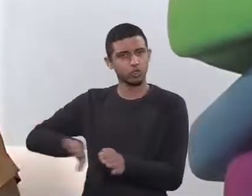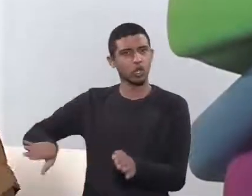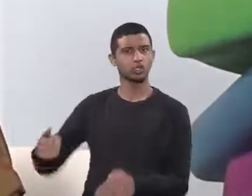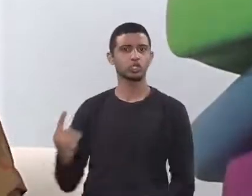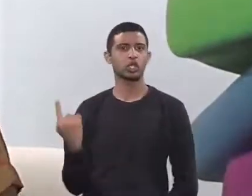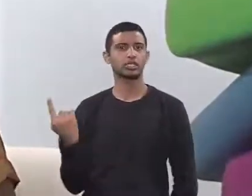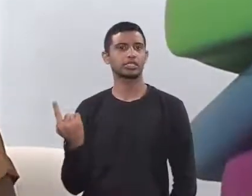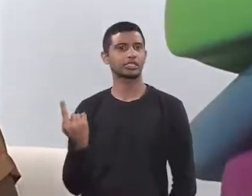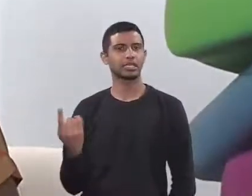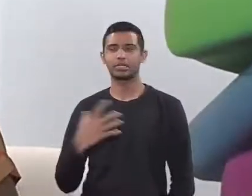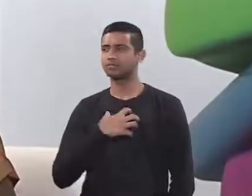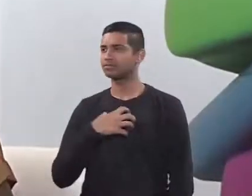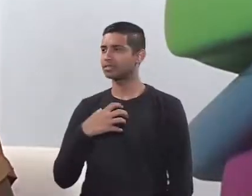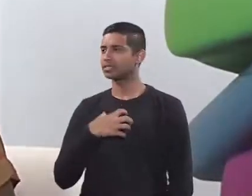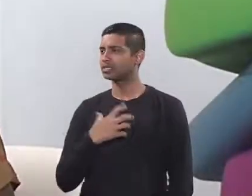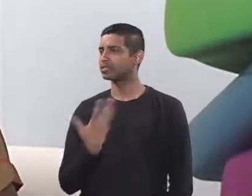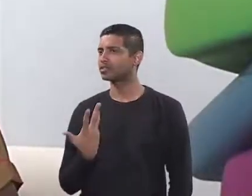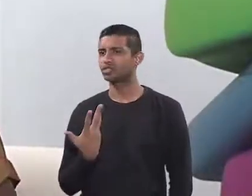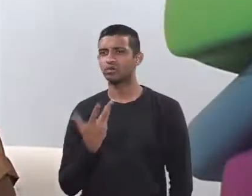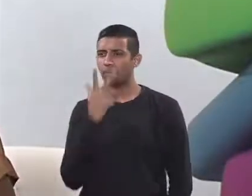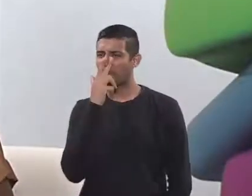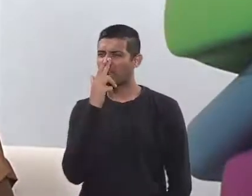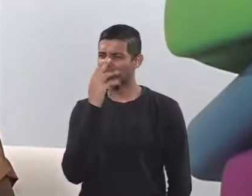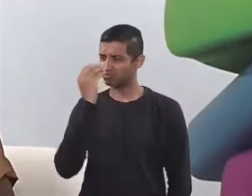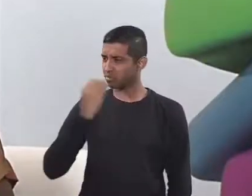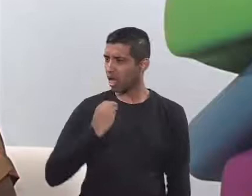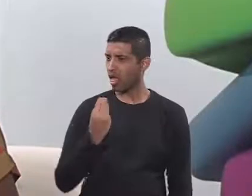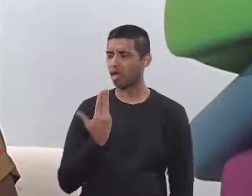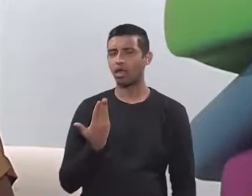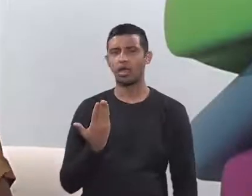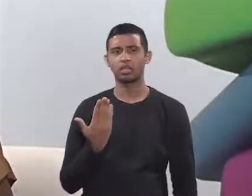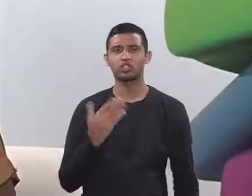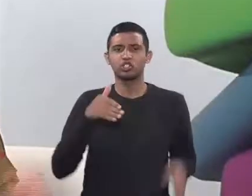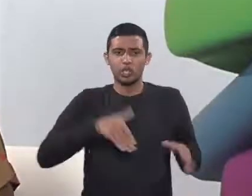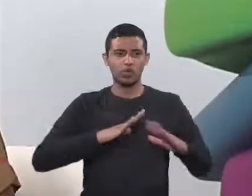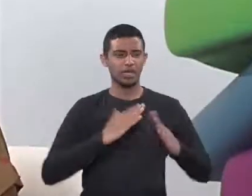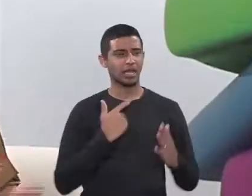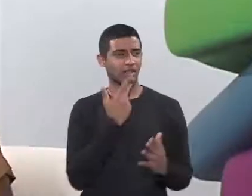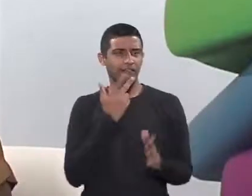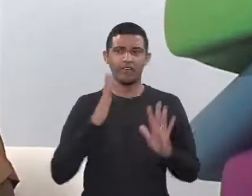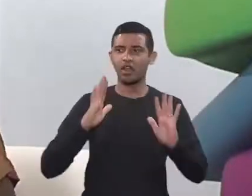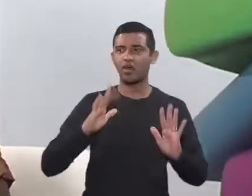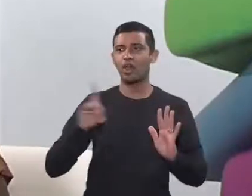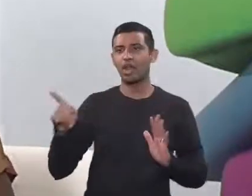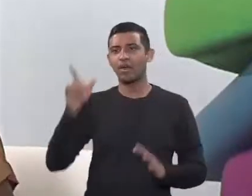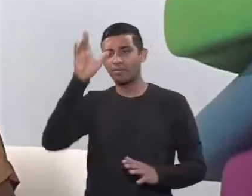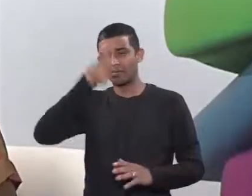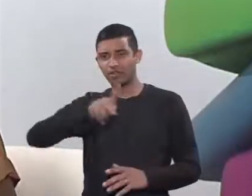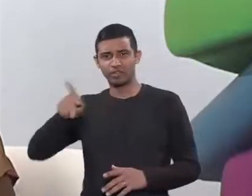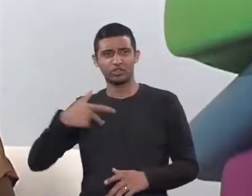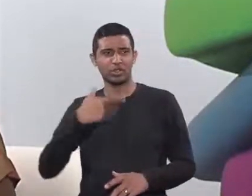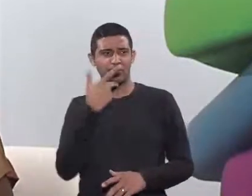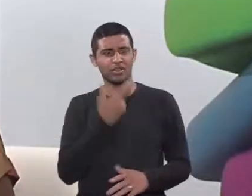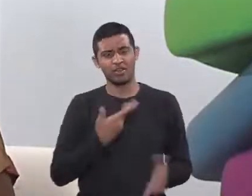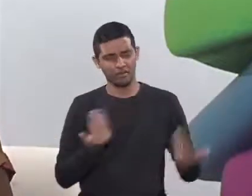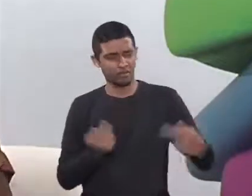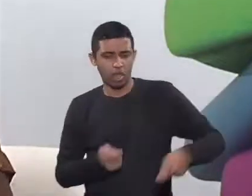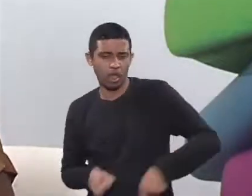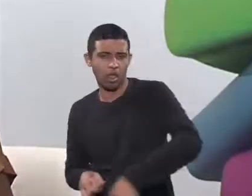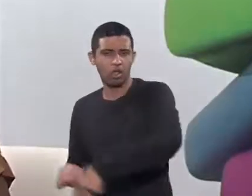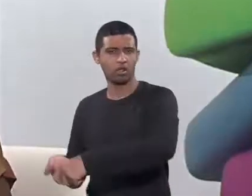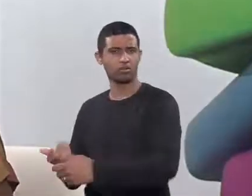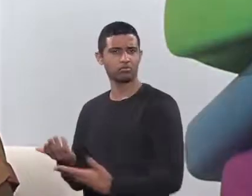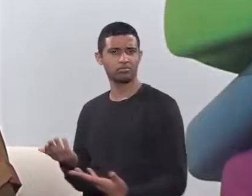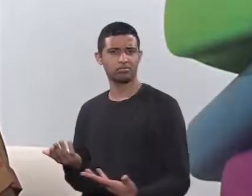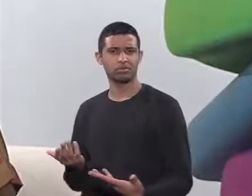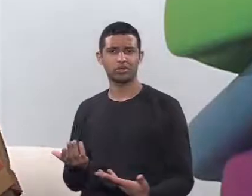época, excluída. Aí chegou em casa, conversou comigo e falou, mãe, a tia me coloca num cantinho lá na parede. Eu falei, como assim,